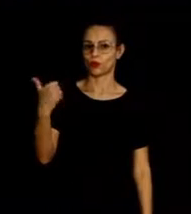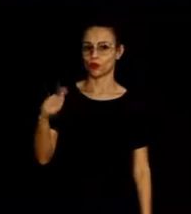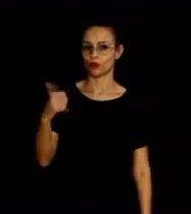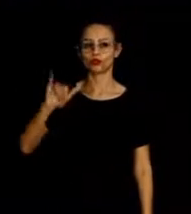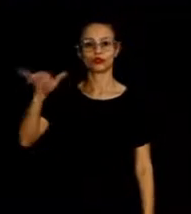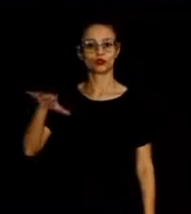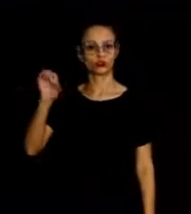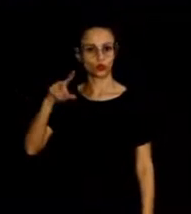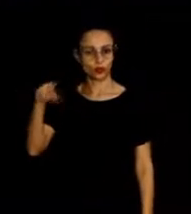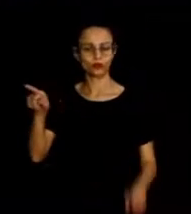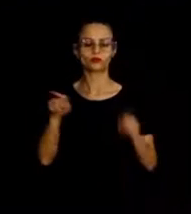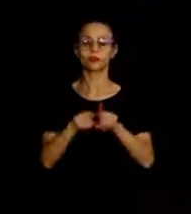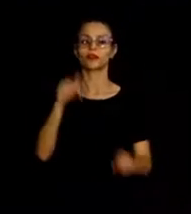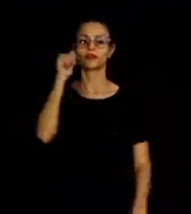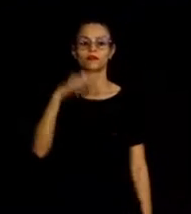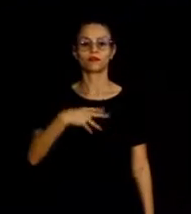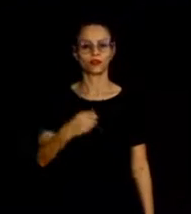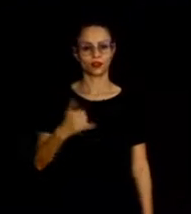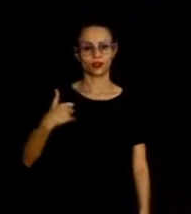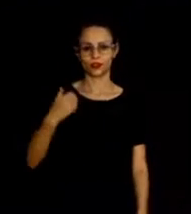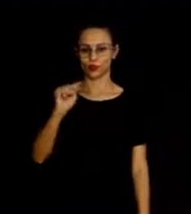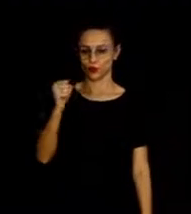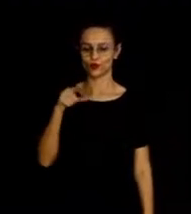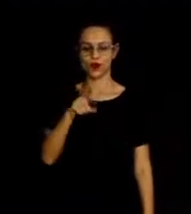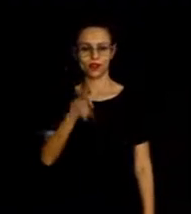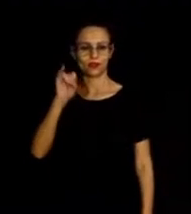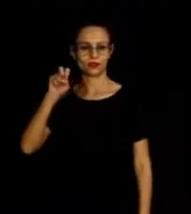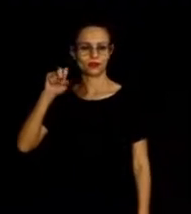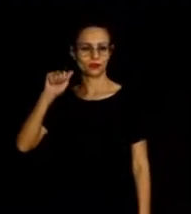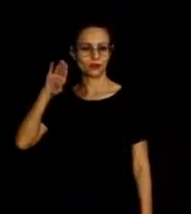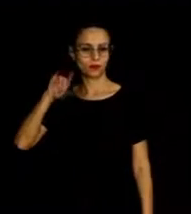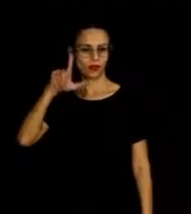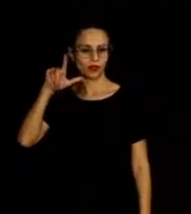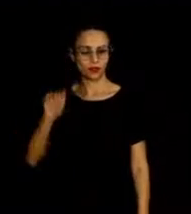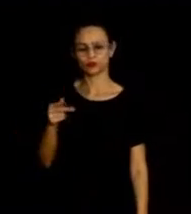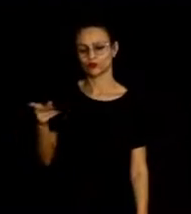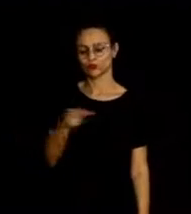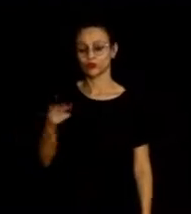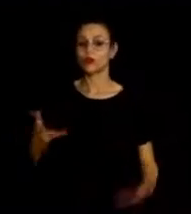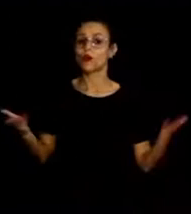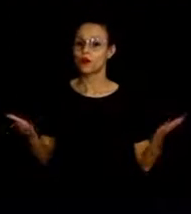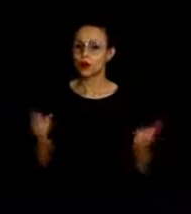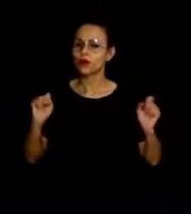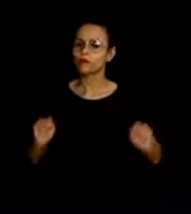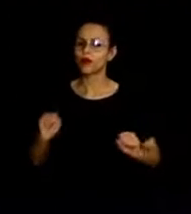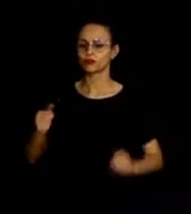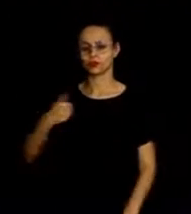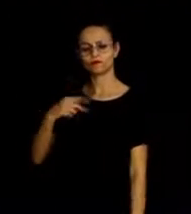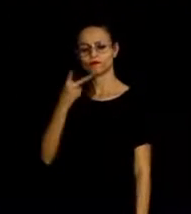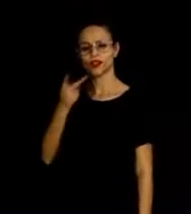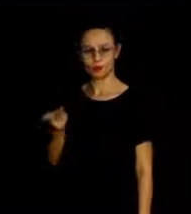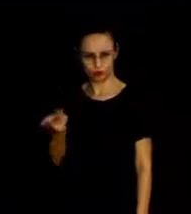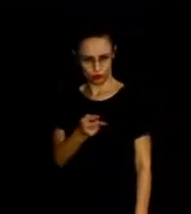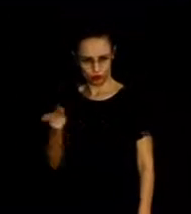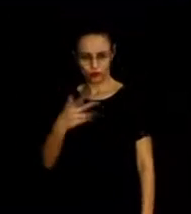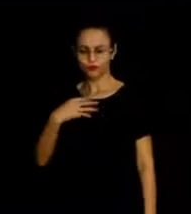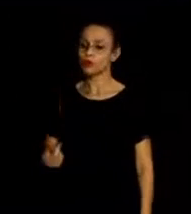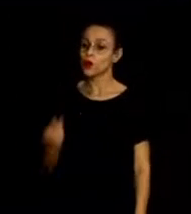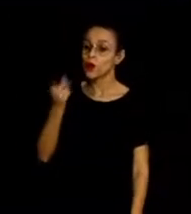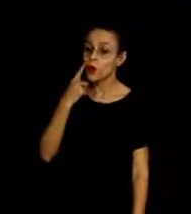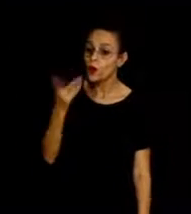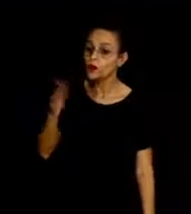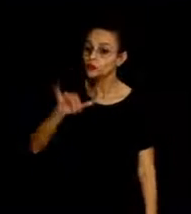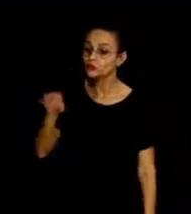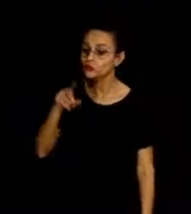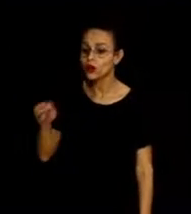o João e uma filha de oito anos a Isabela eu posso hoje chegar para eles e falaram olha